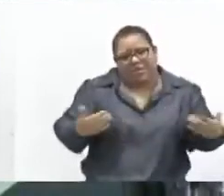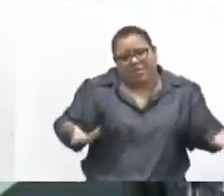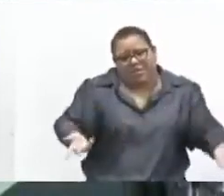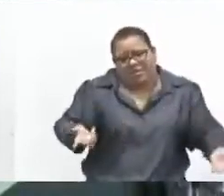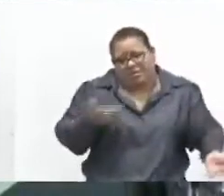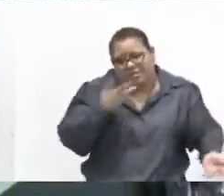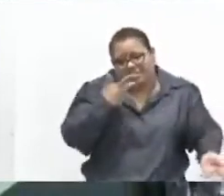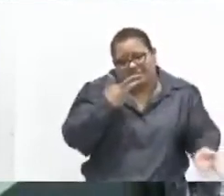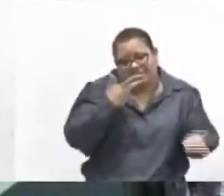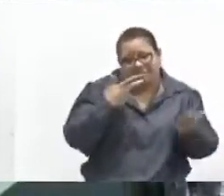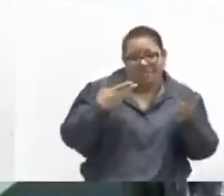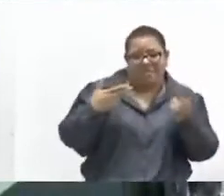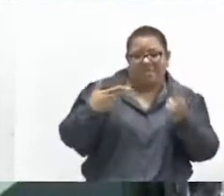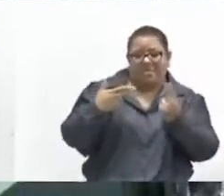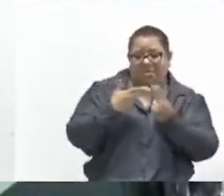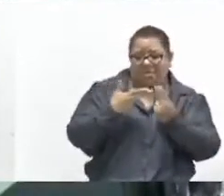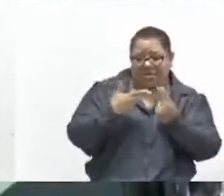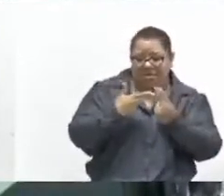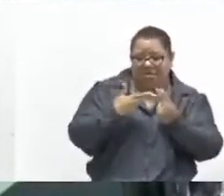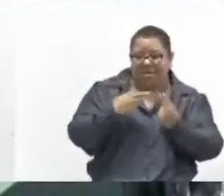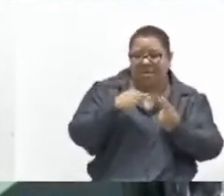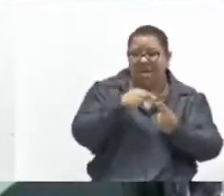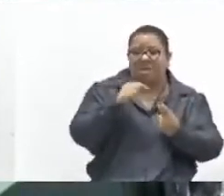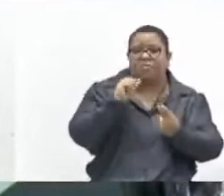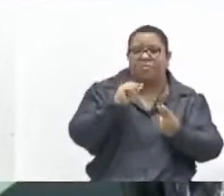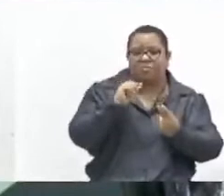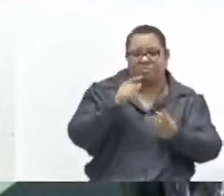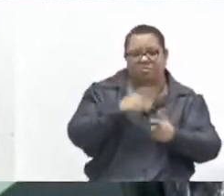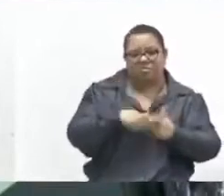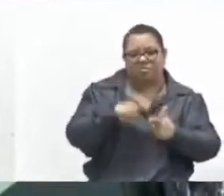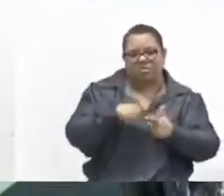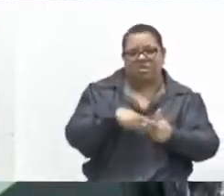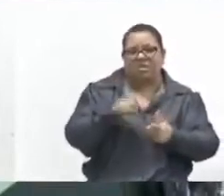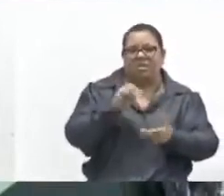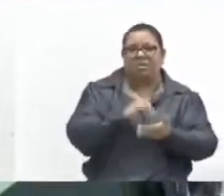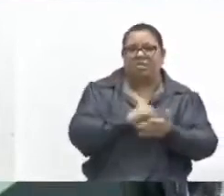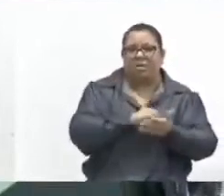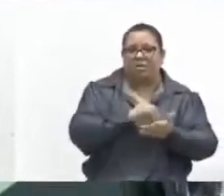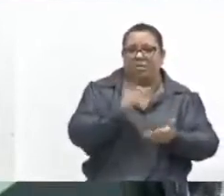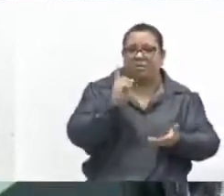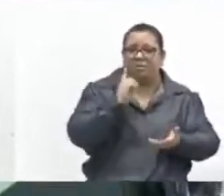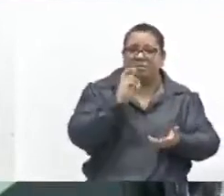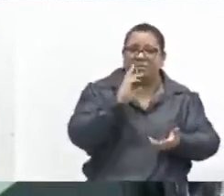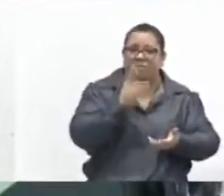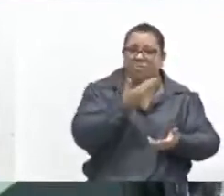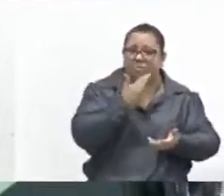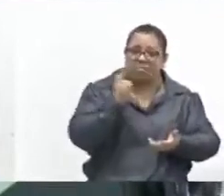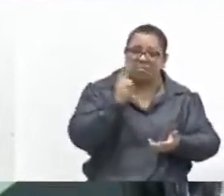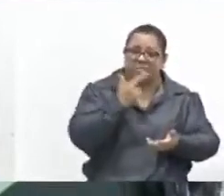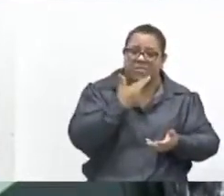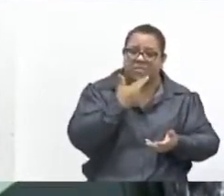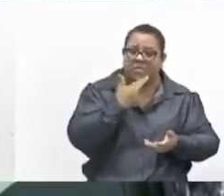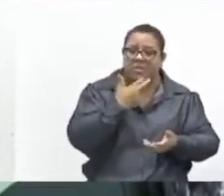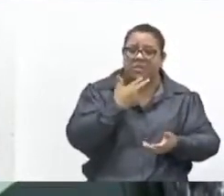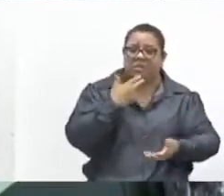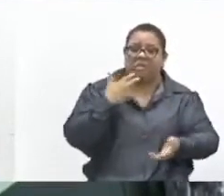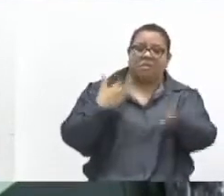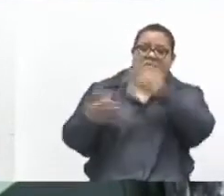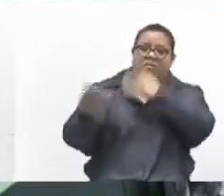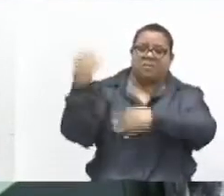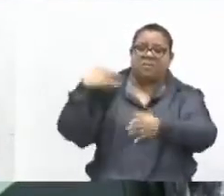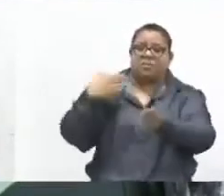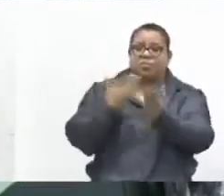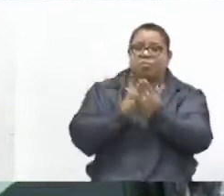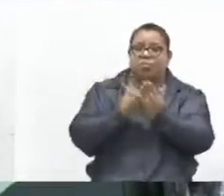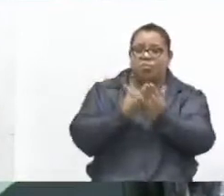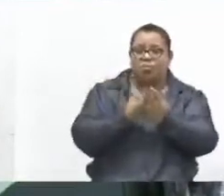da Unemat, a gente tem a grande problemática, que é a falta do restaurante universitário, que até a professora Antônia trouxe para a gente alguns estudos que